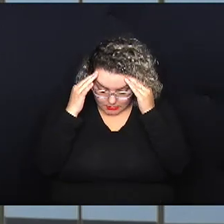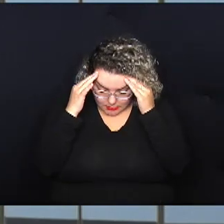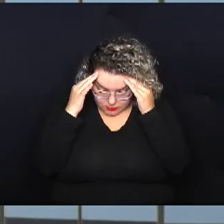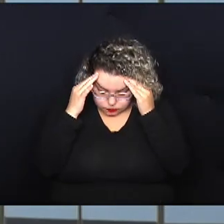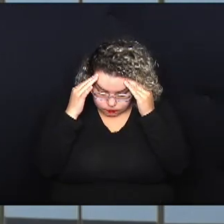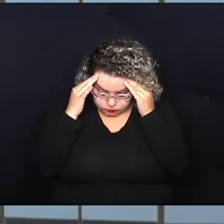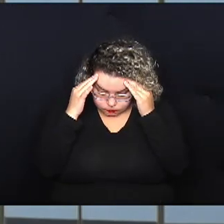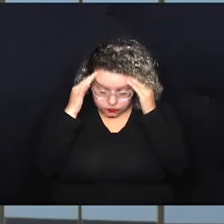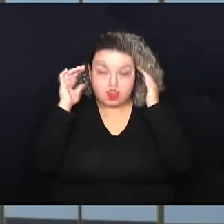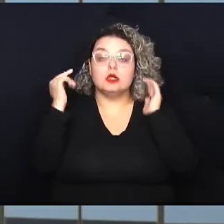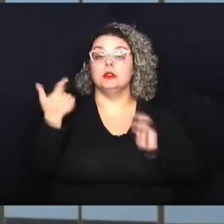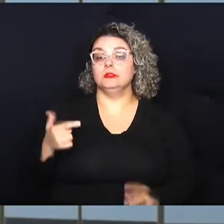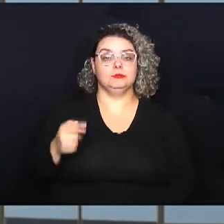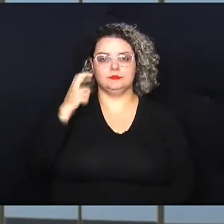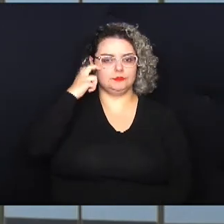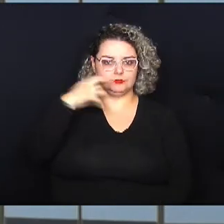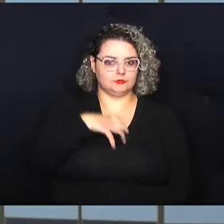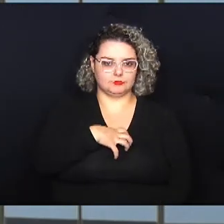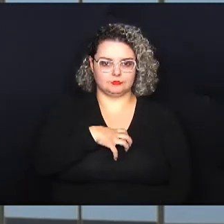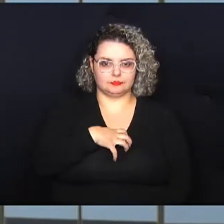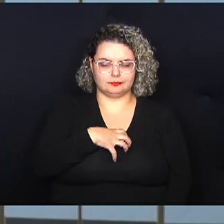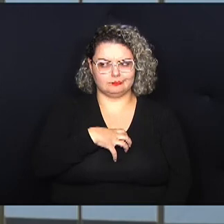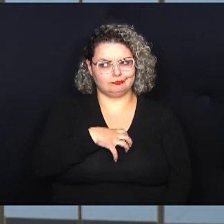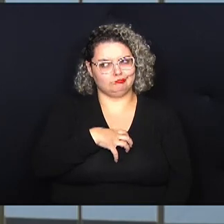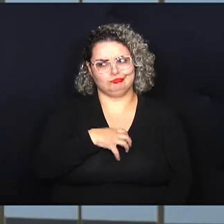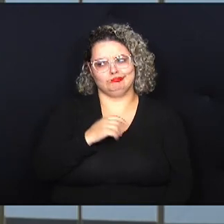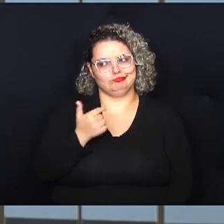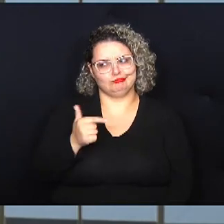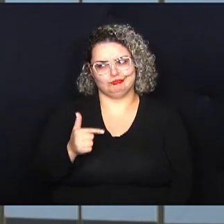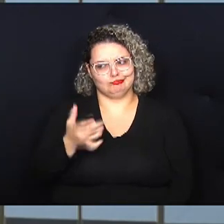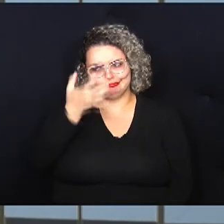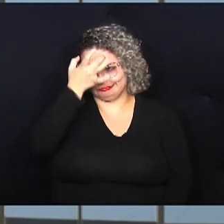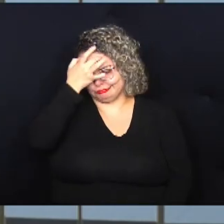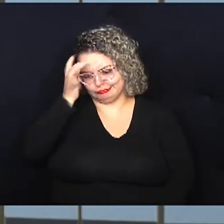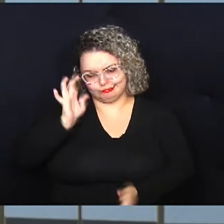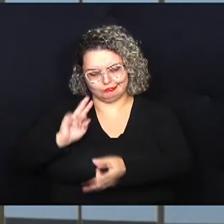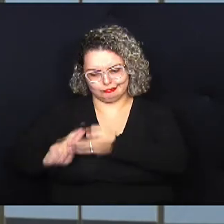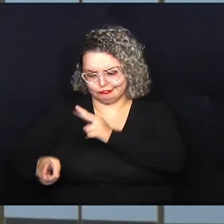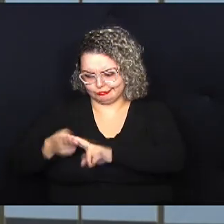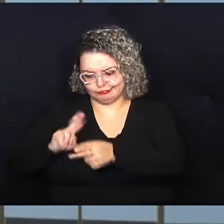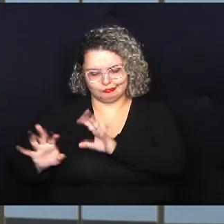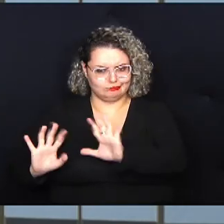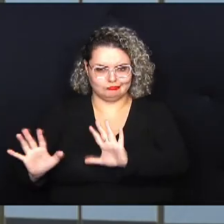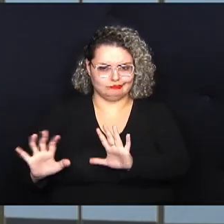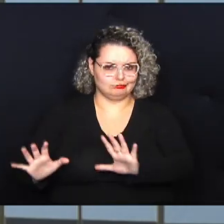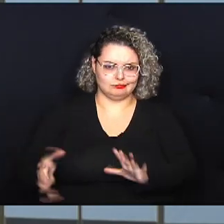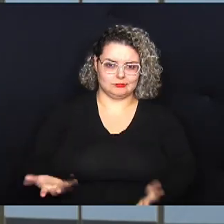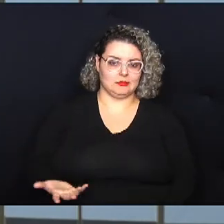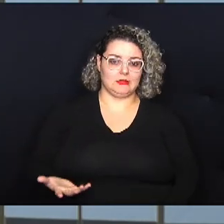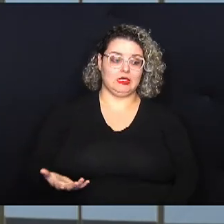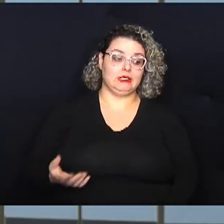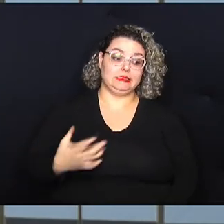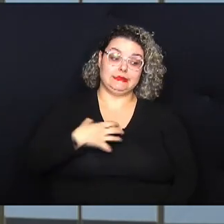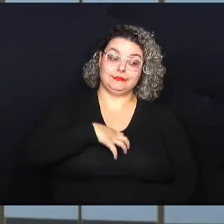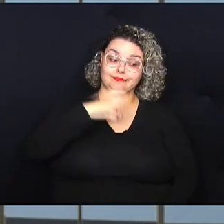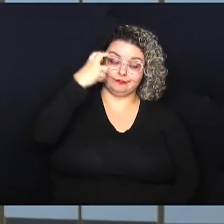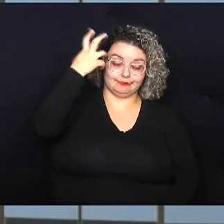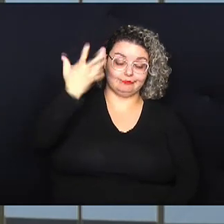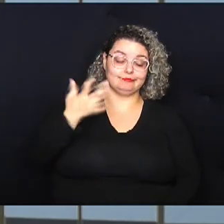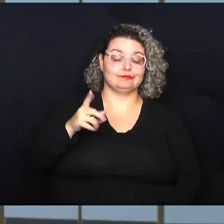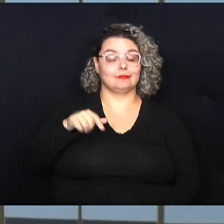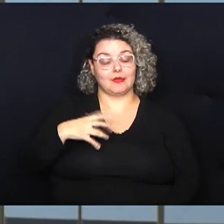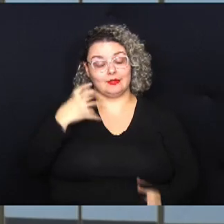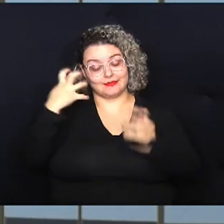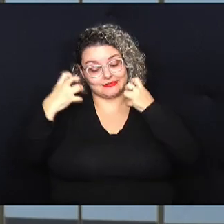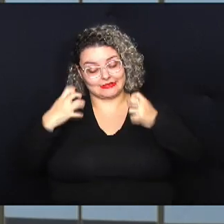inteligência emocional, né? Então não vai nem inteligência, nem habilidade, é o estresse que reina, né? Poxa, e aí vira aquele caos. É